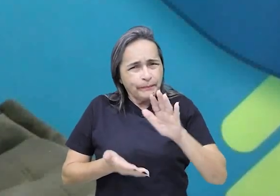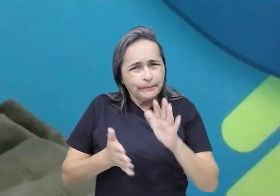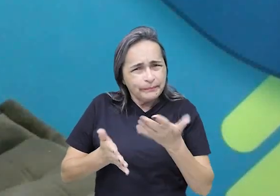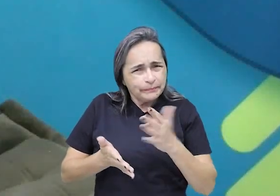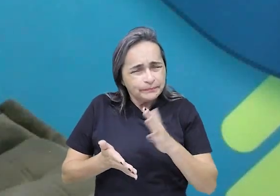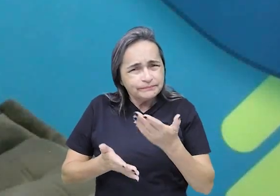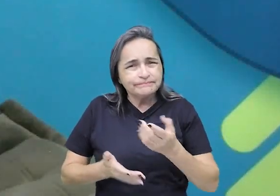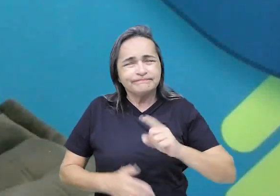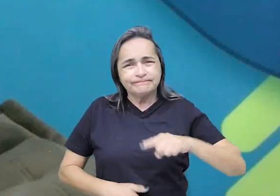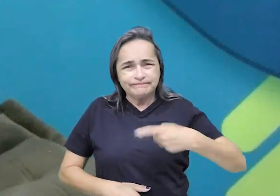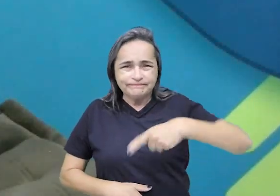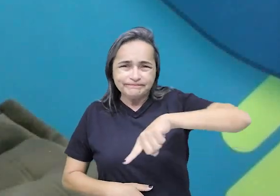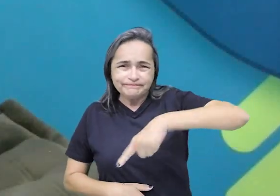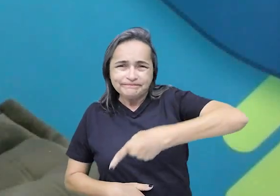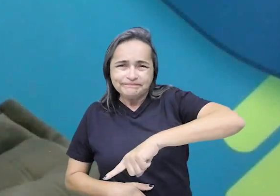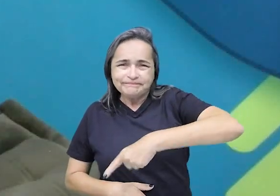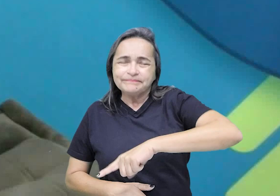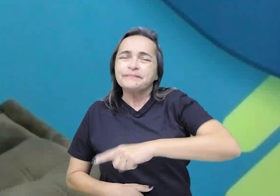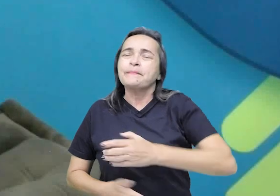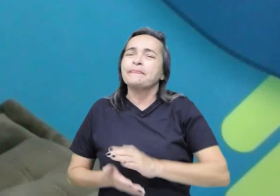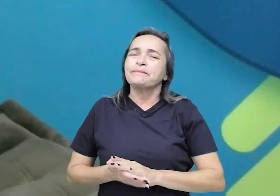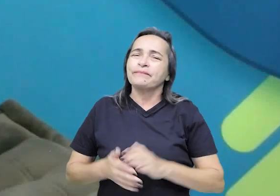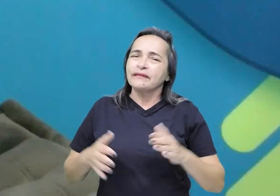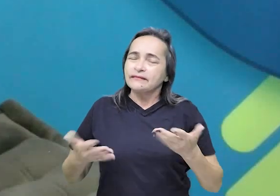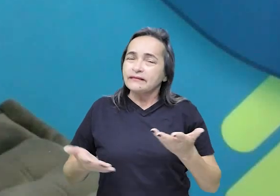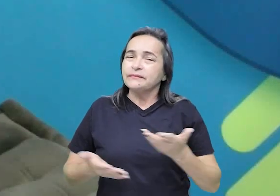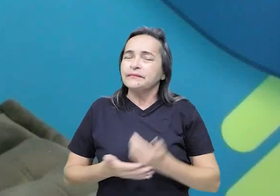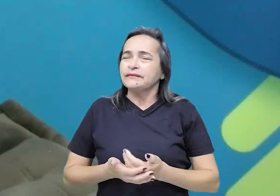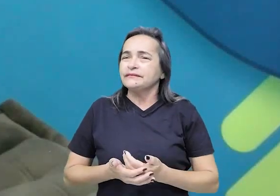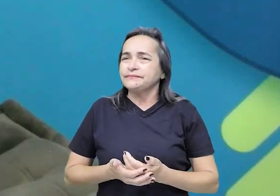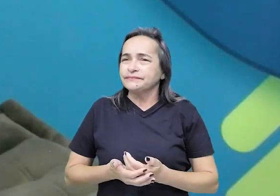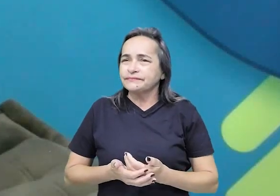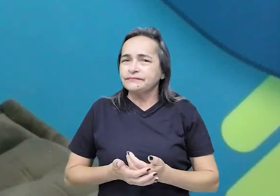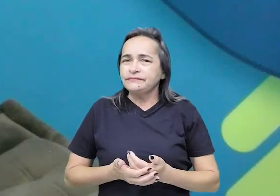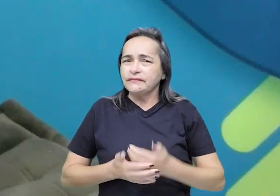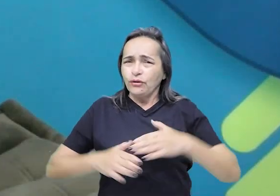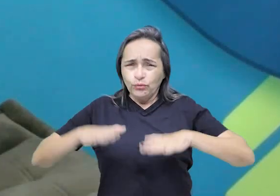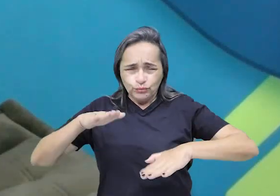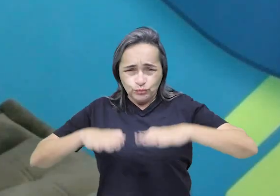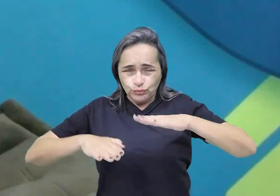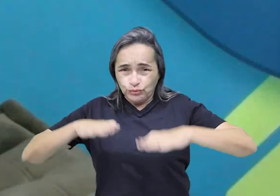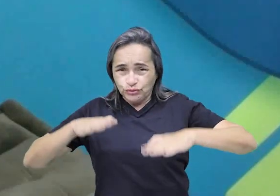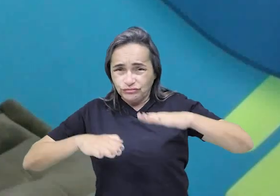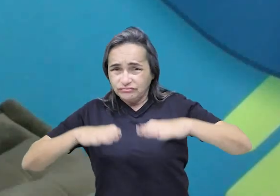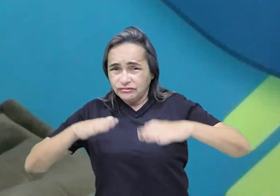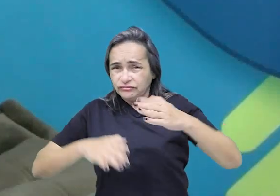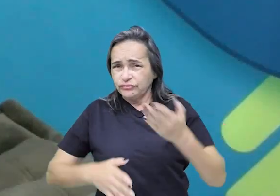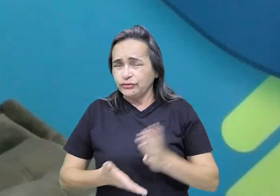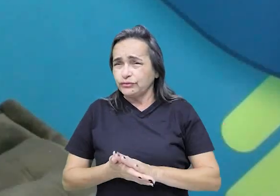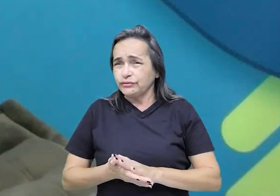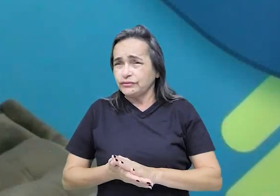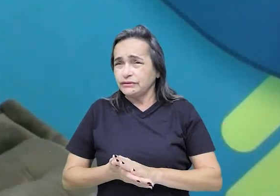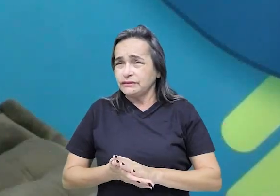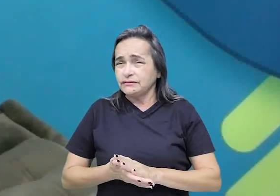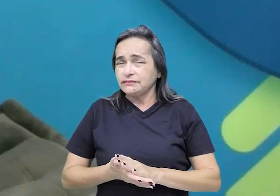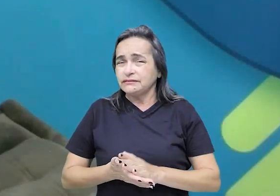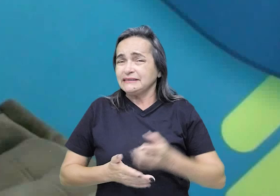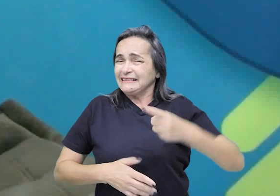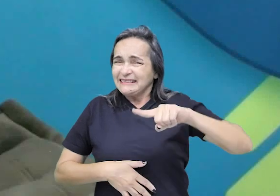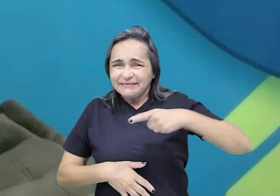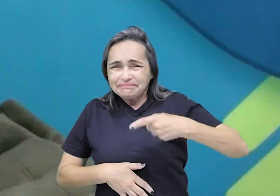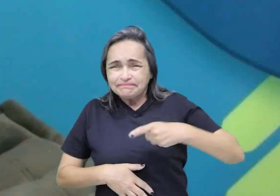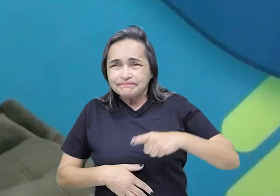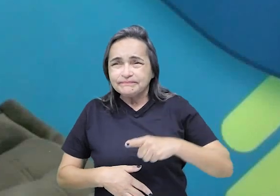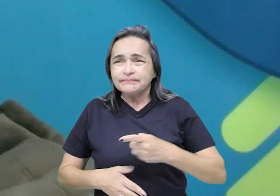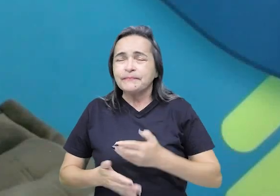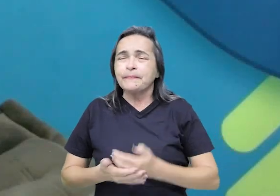de encontro tanto ao nível quanto à intensidade que nós escutamos, né? Ao nível em dBNA que a gente define,